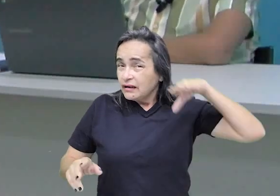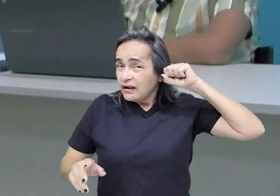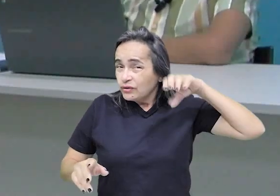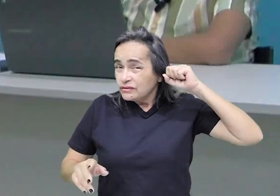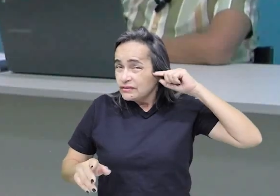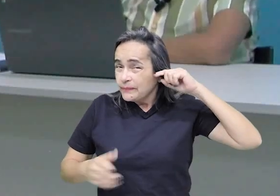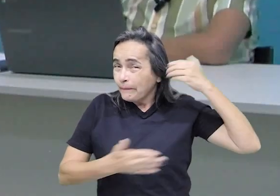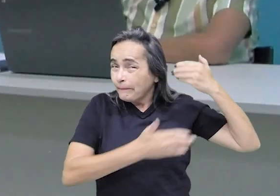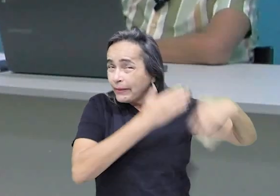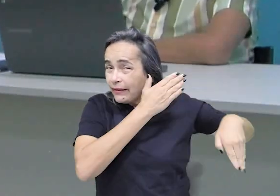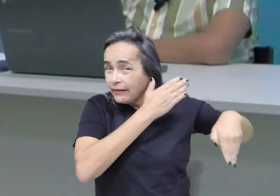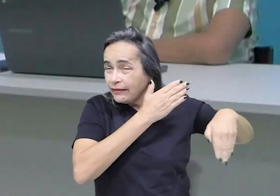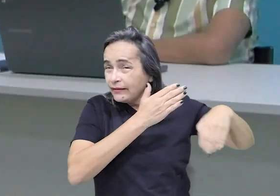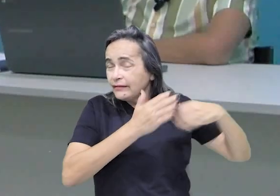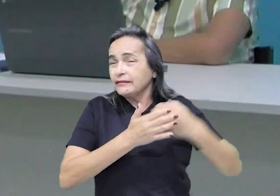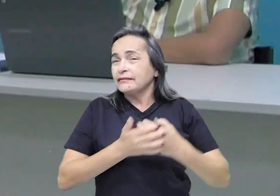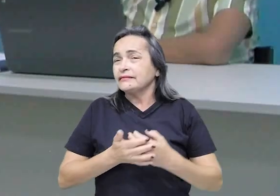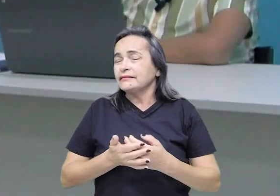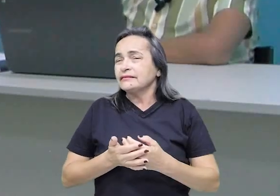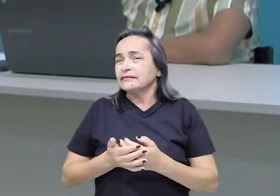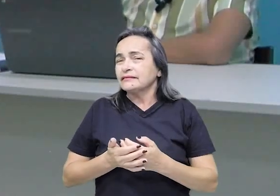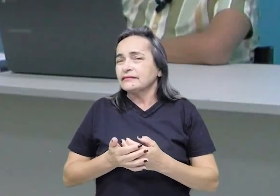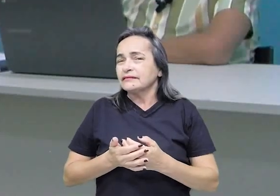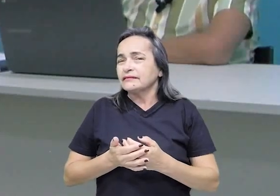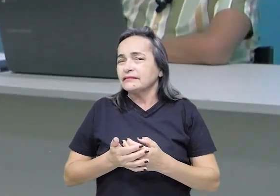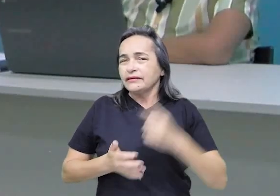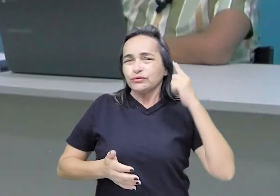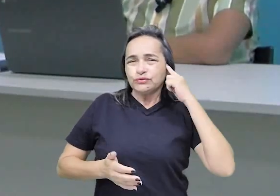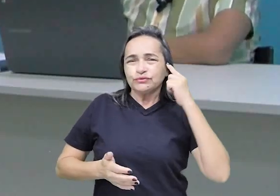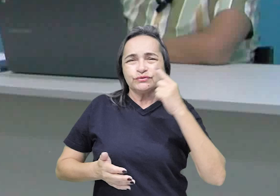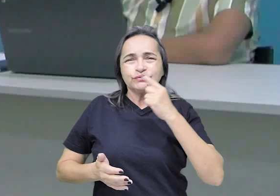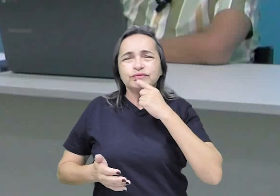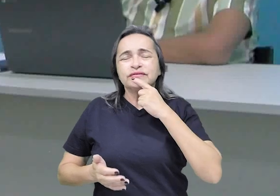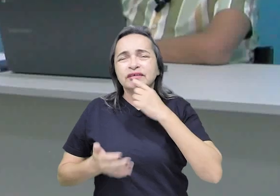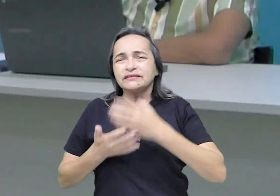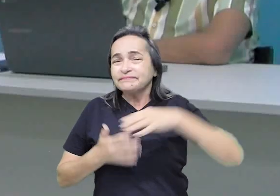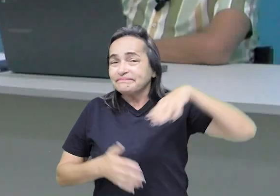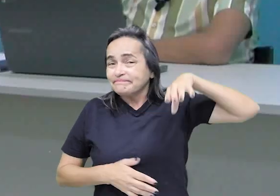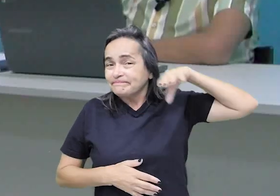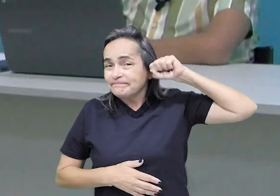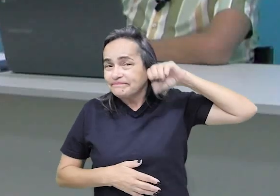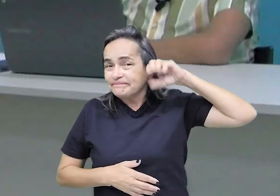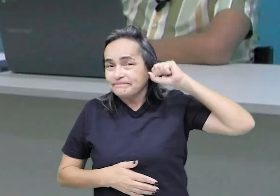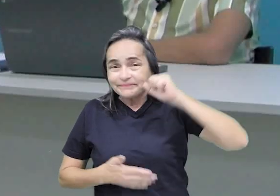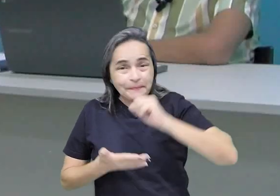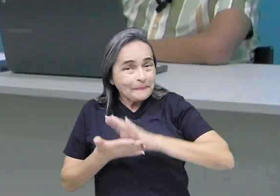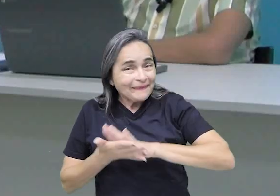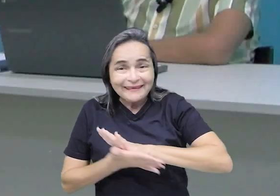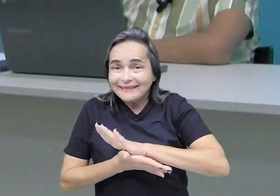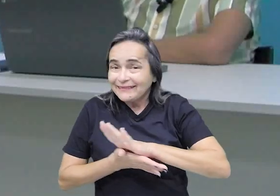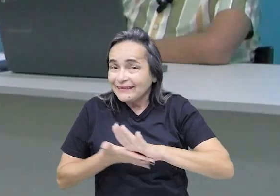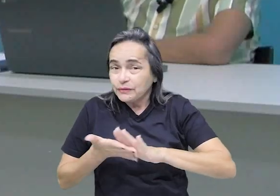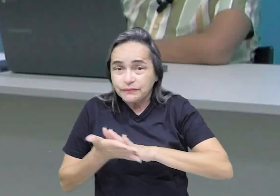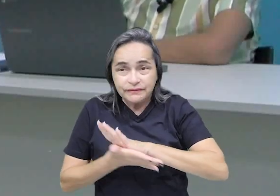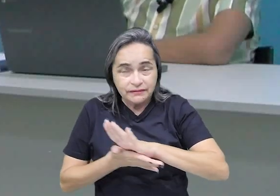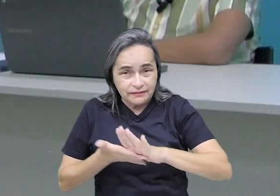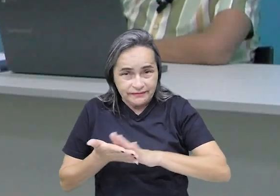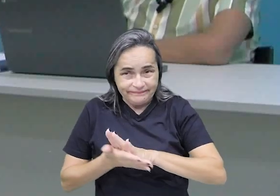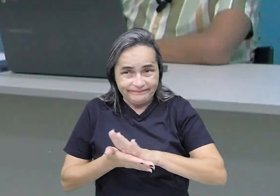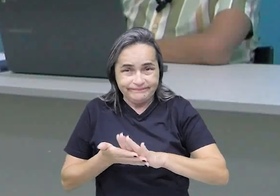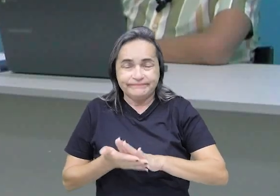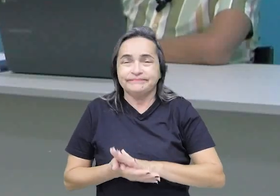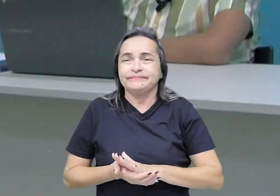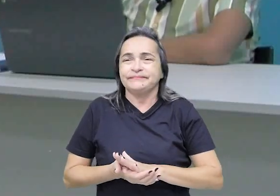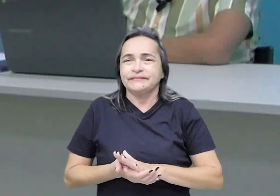né? A surdez é um estado de ausência realmente da audição, né? Então, quando eu falo de uma pessoa surda, tá